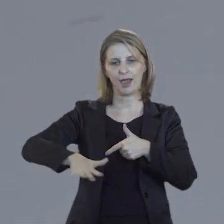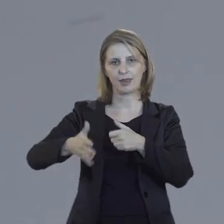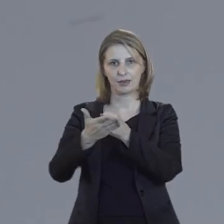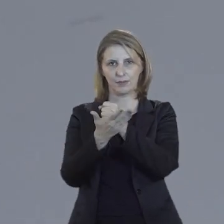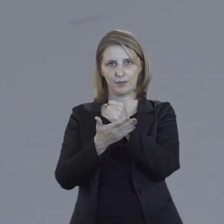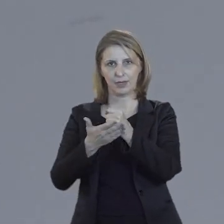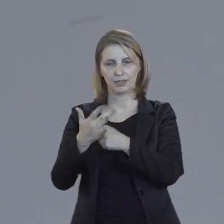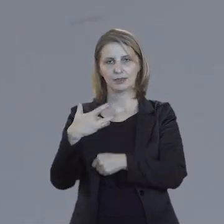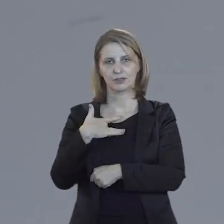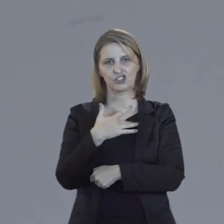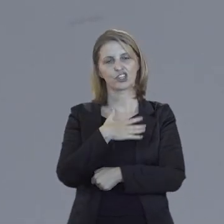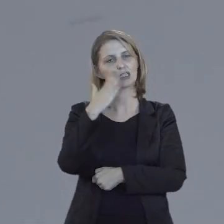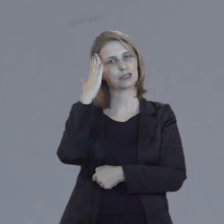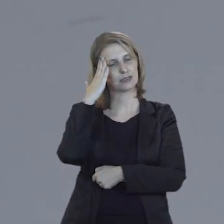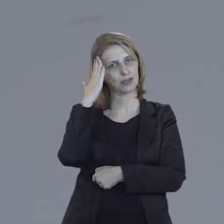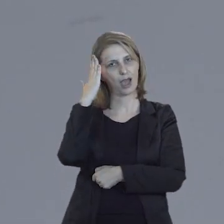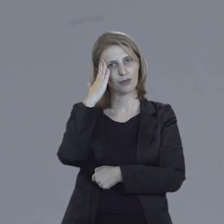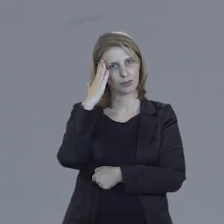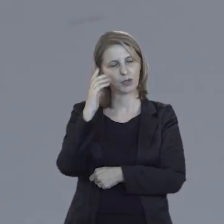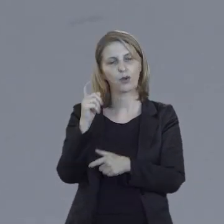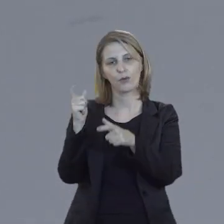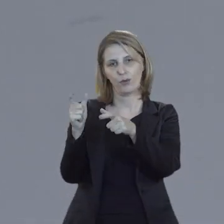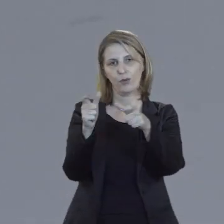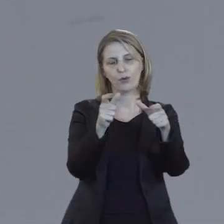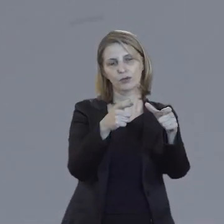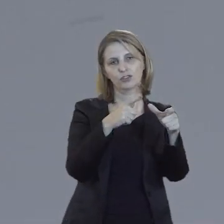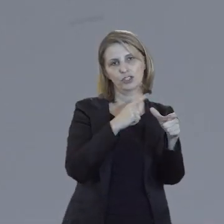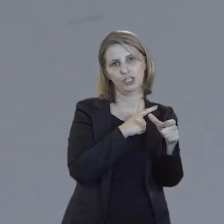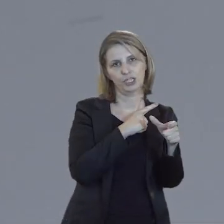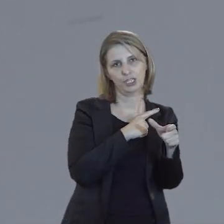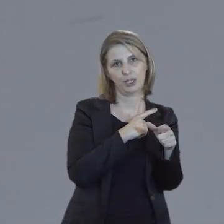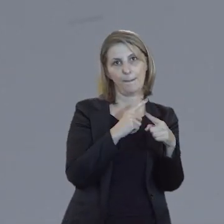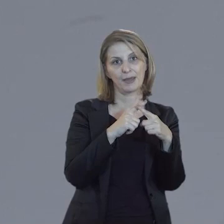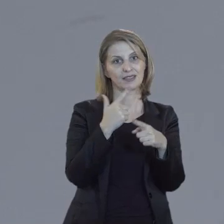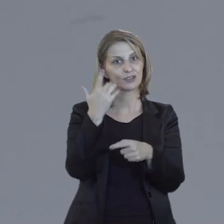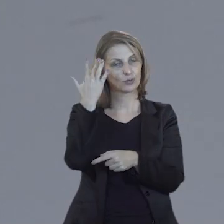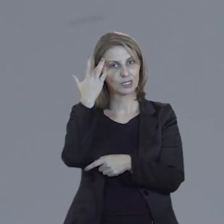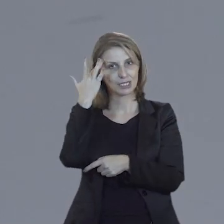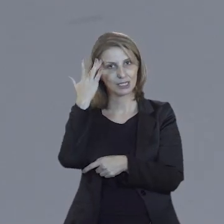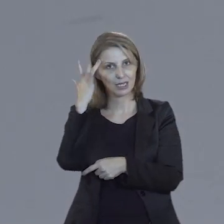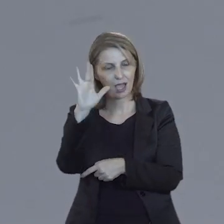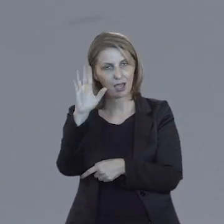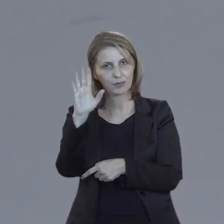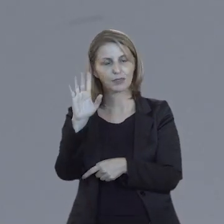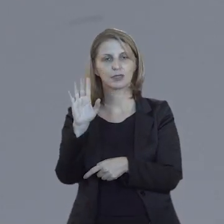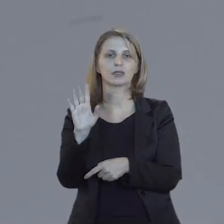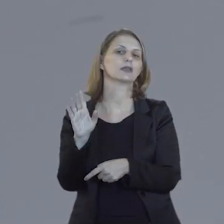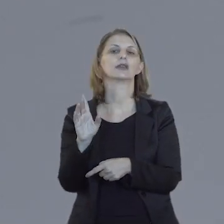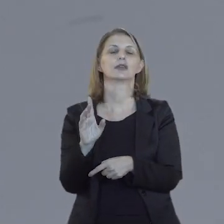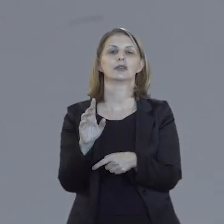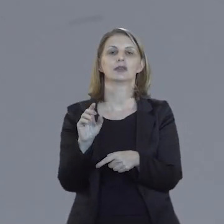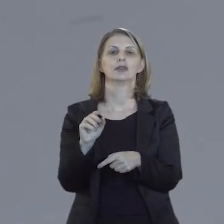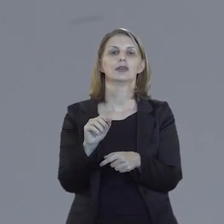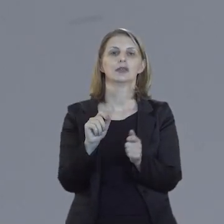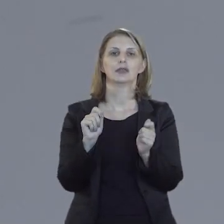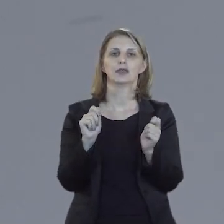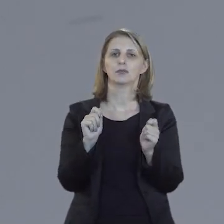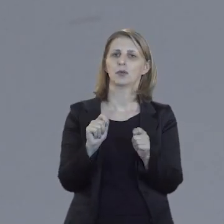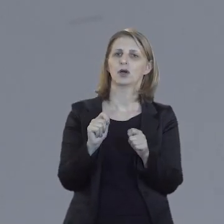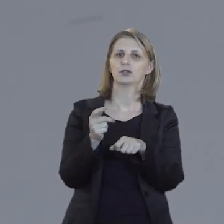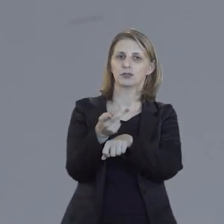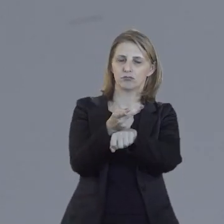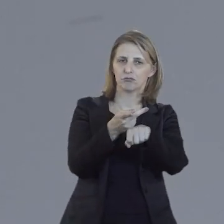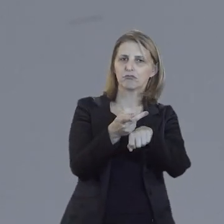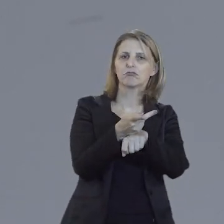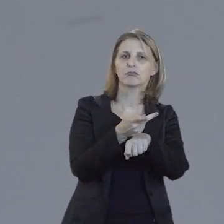da atenção primária já tem maior facilidade de saber onde estão, né, essas práticas, mas quem não está no dia a dia